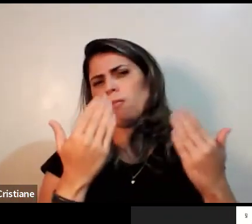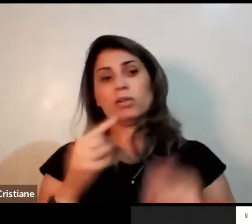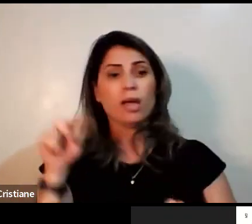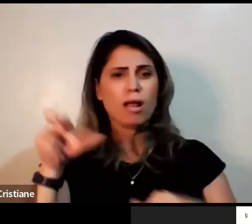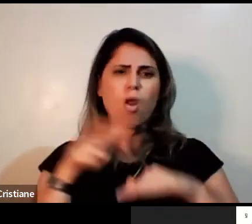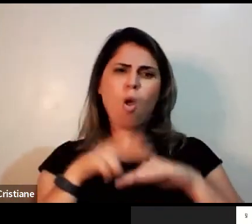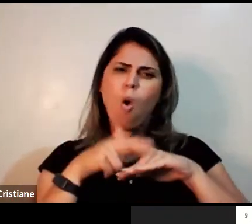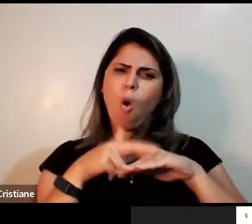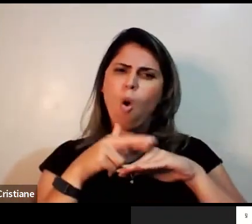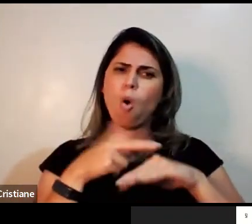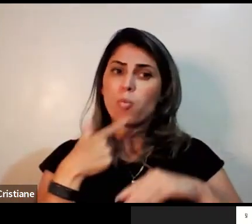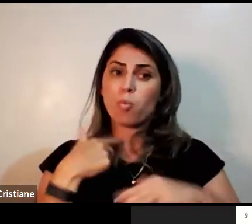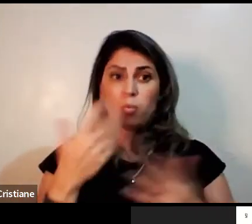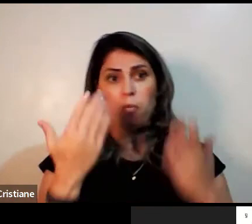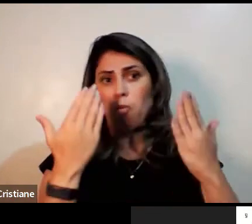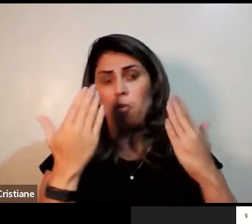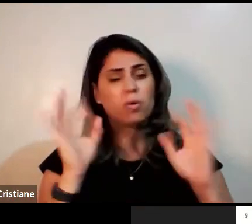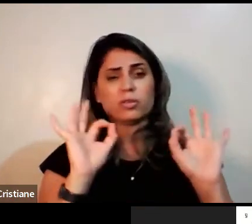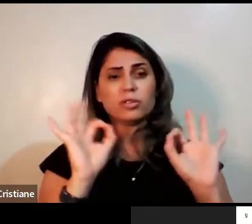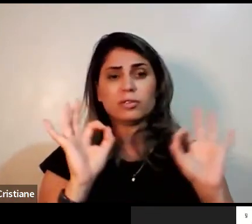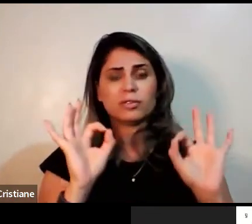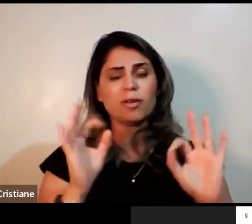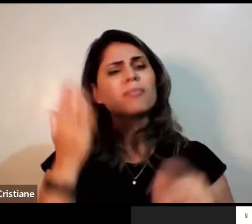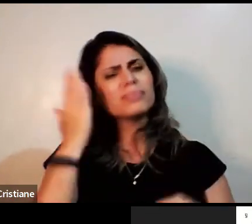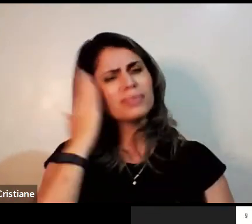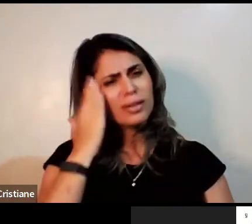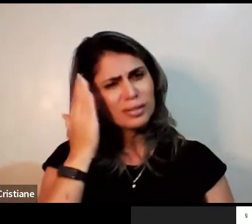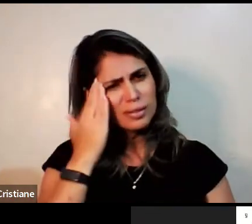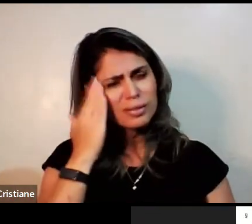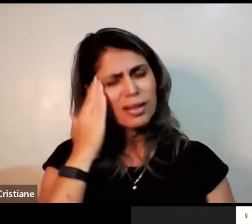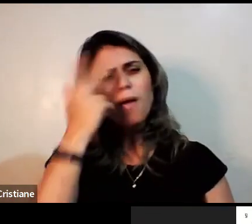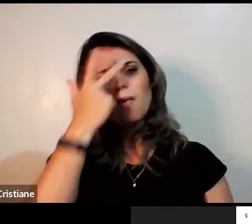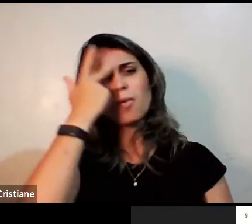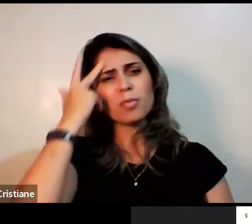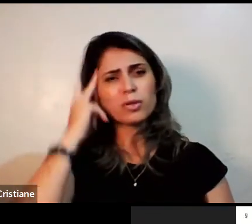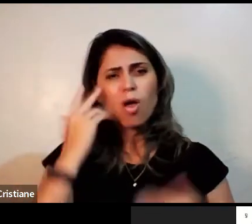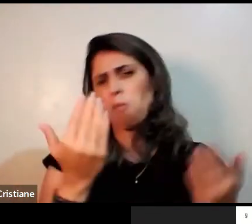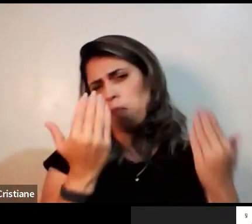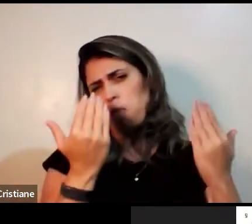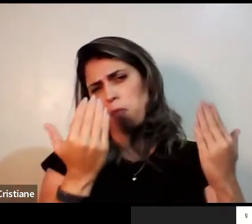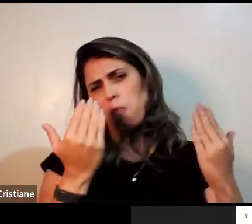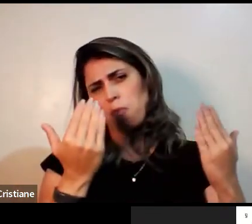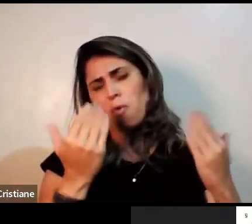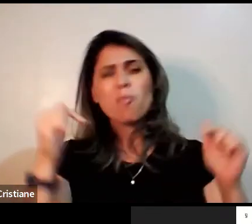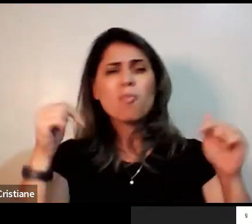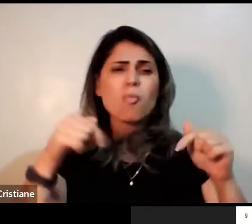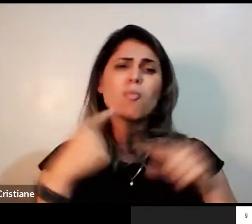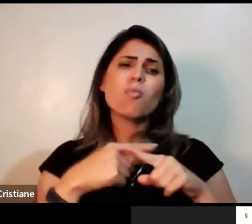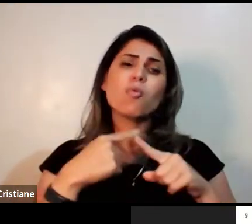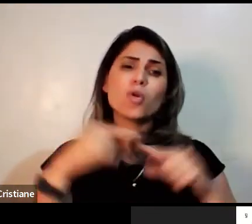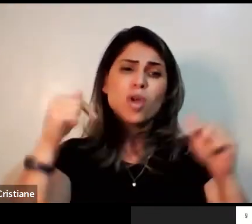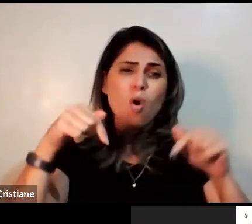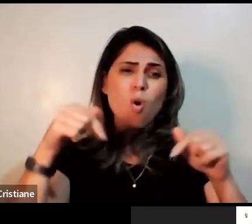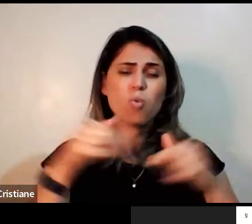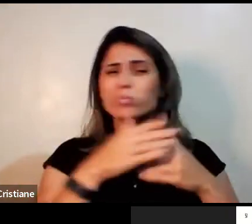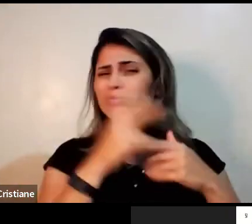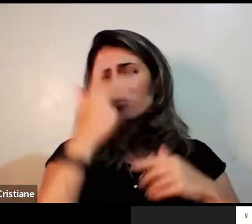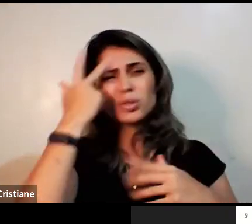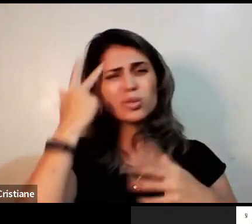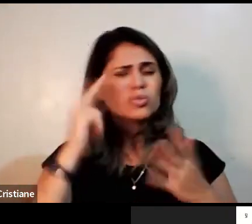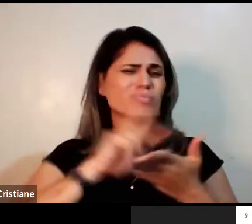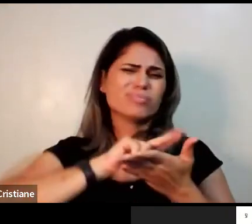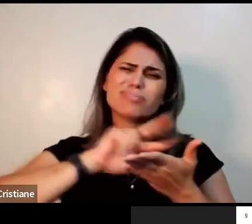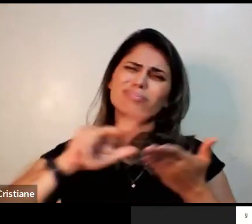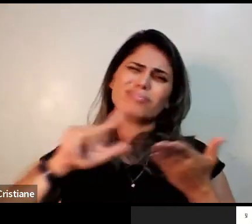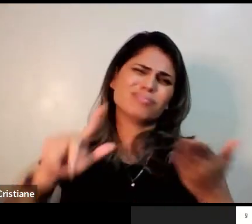quero. Mas eu sei que é comum, a gente já foi muito surrado, a gente já foi muito enganado, né? E outra, você ir em médicos, né? E a gente está